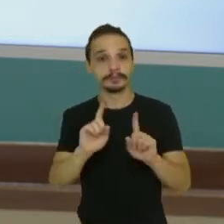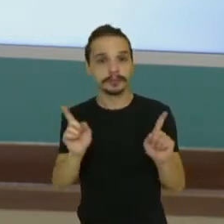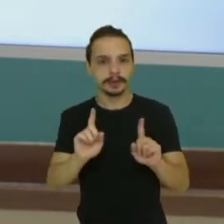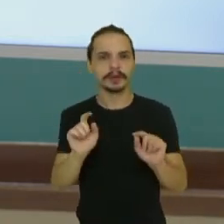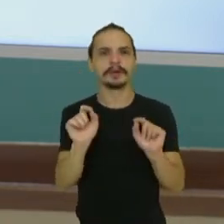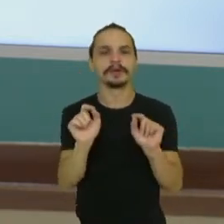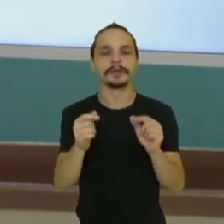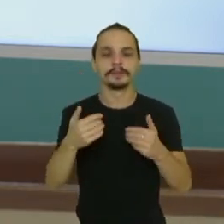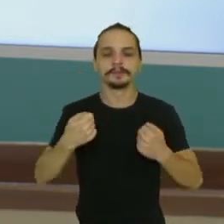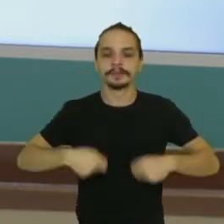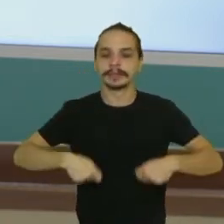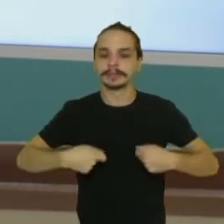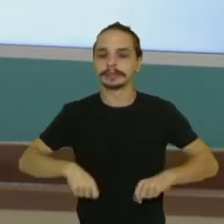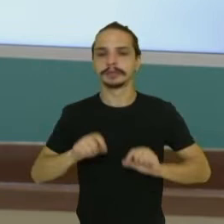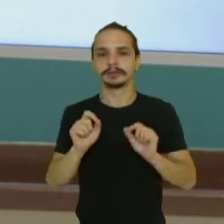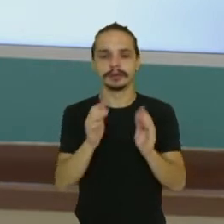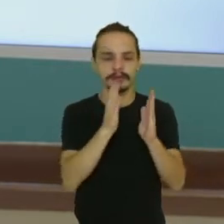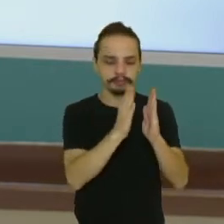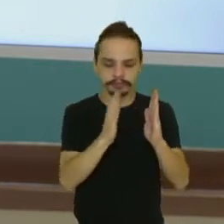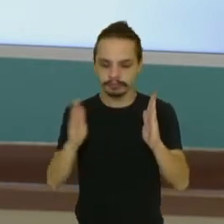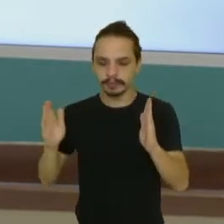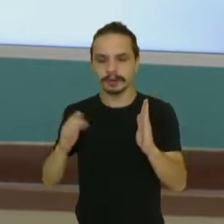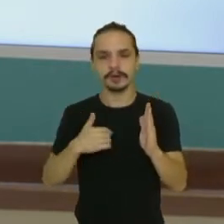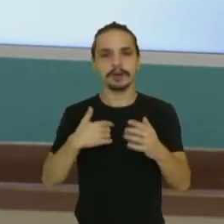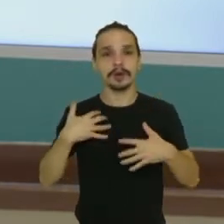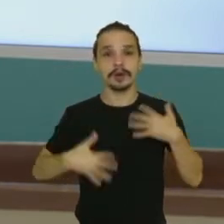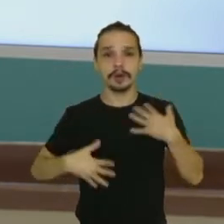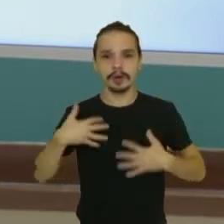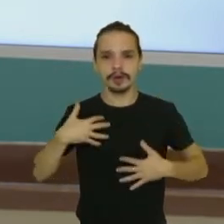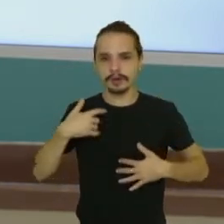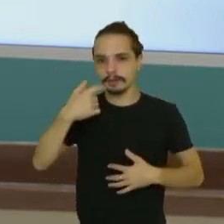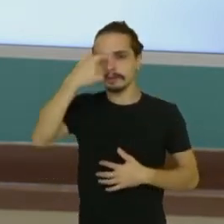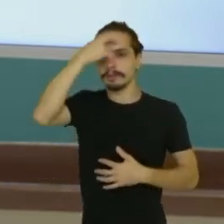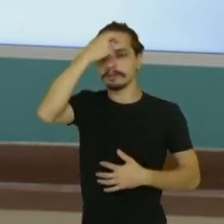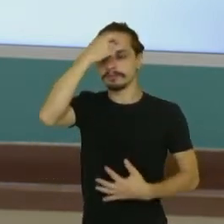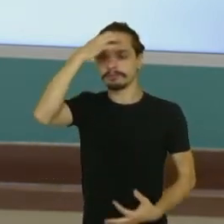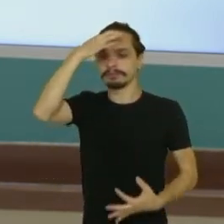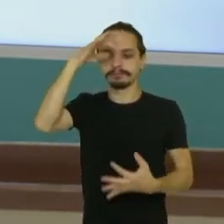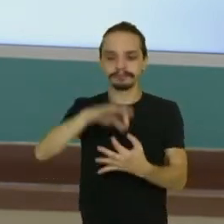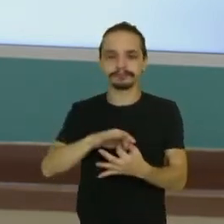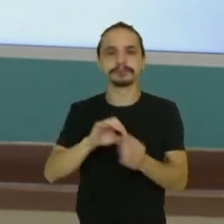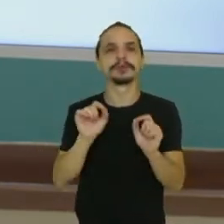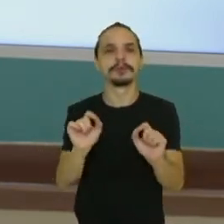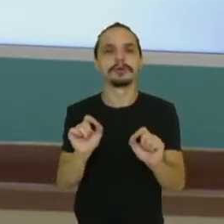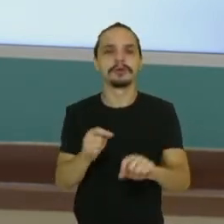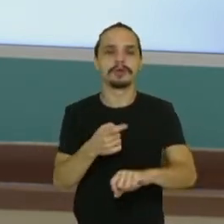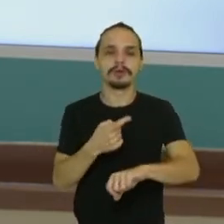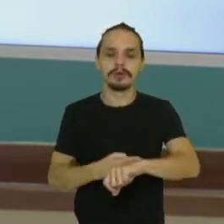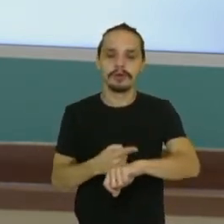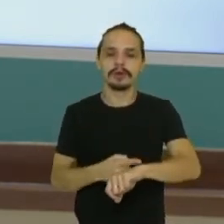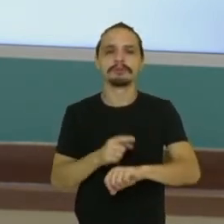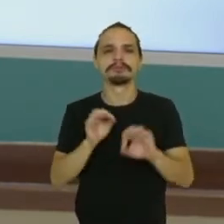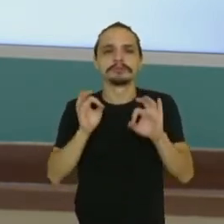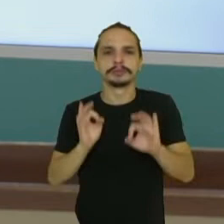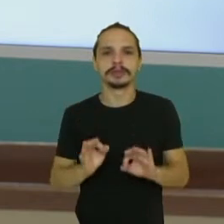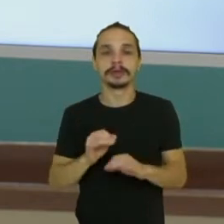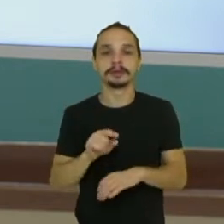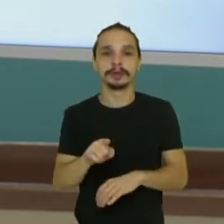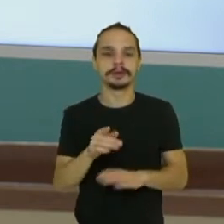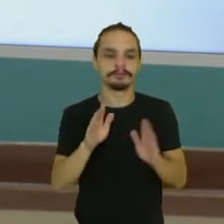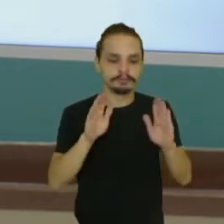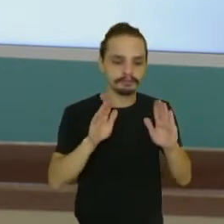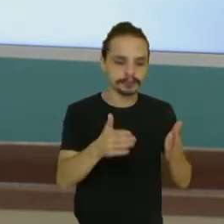nós precisamos condicionar o nosso corpo EA nossa mente para os horários então a tua